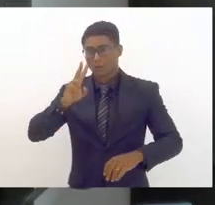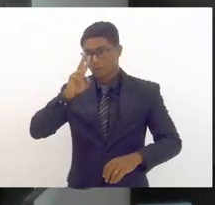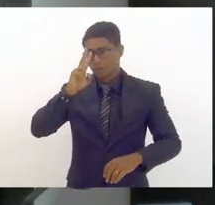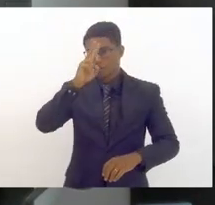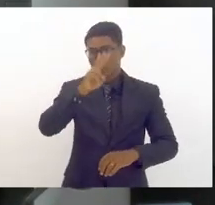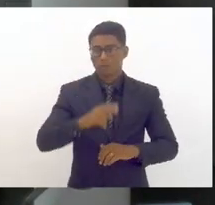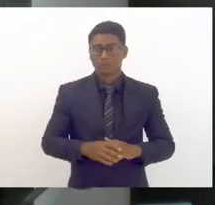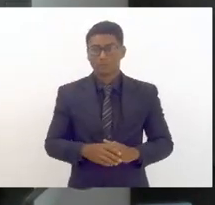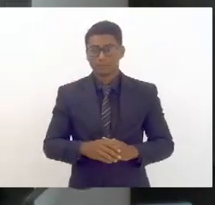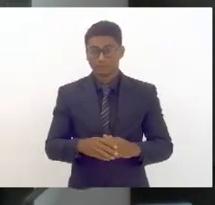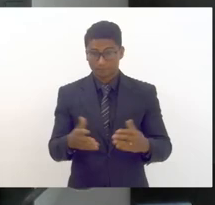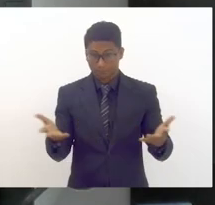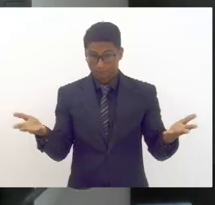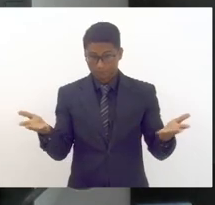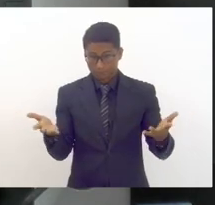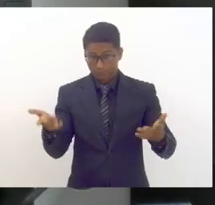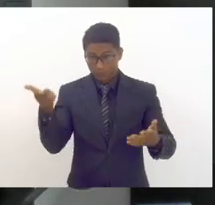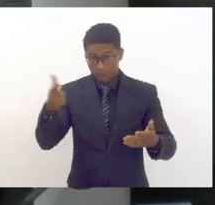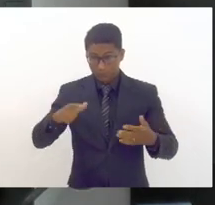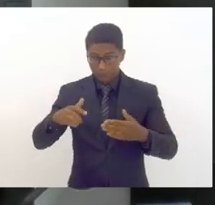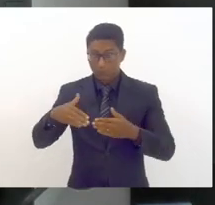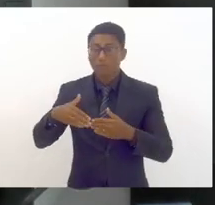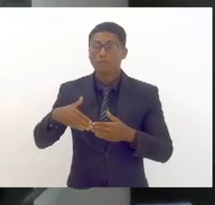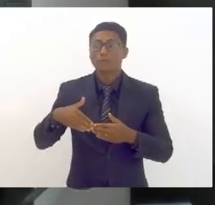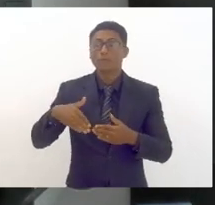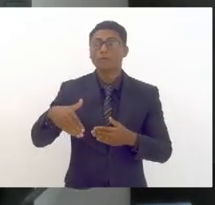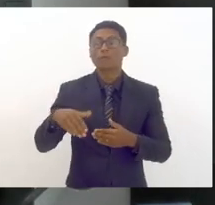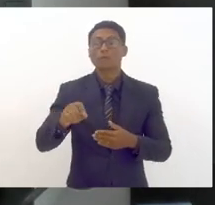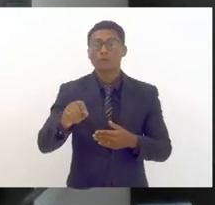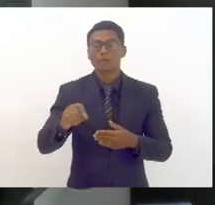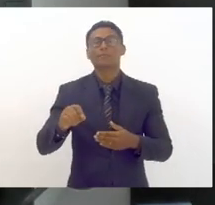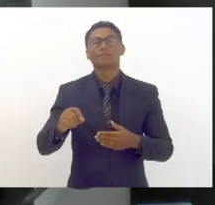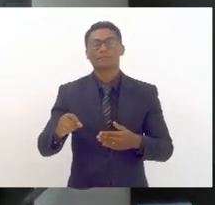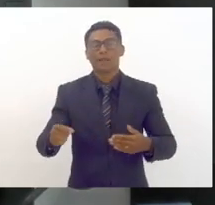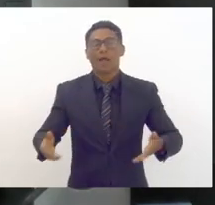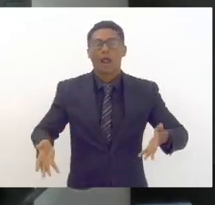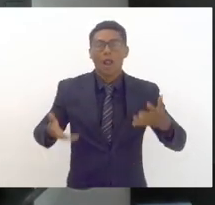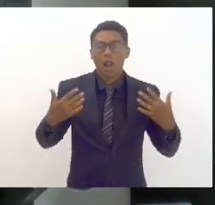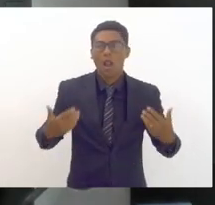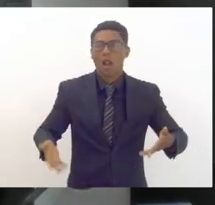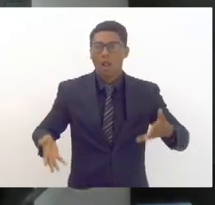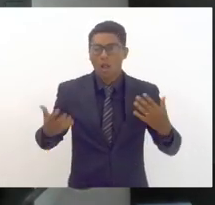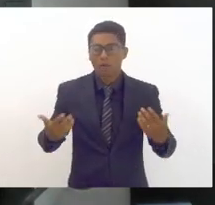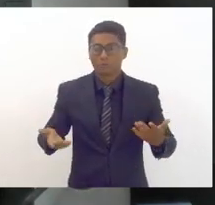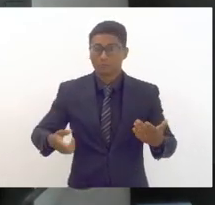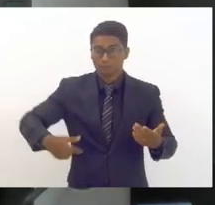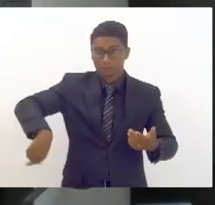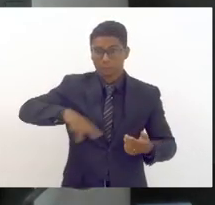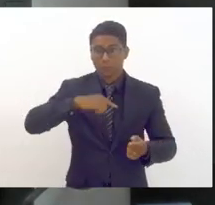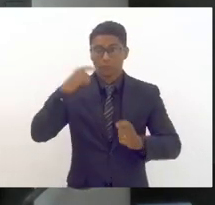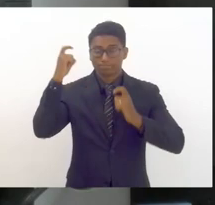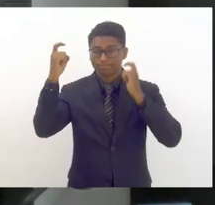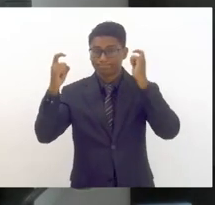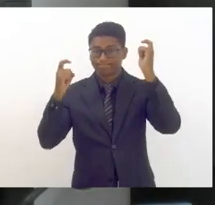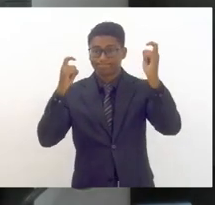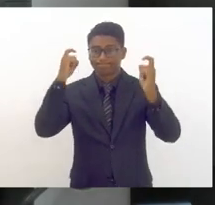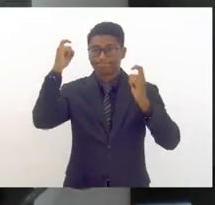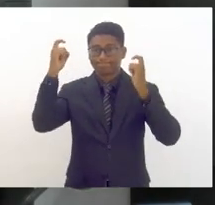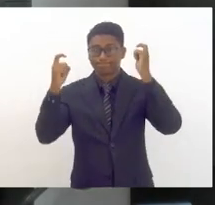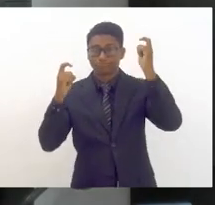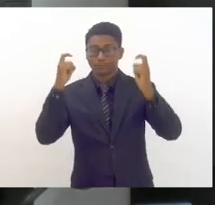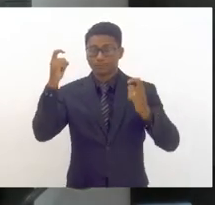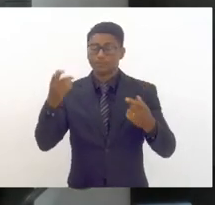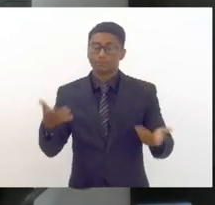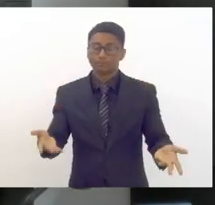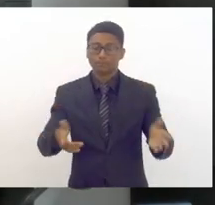caminhando novamente para o verão, é sempre muito preocupante esse momento. Então, essa lei, não é, que